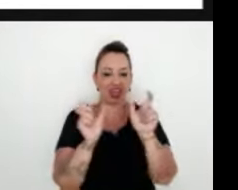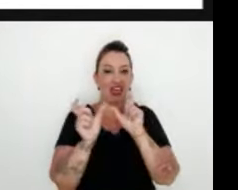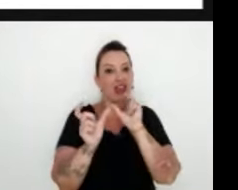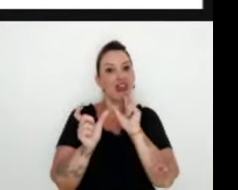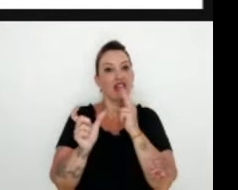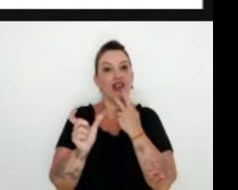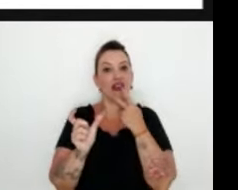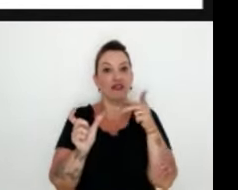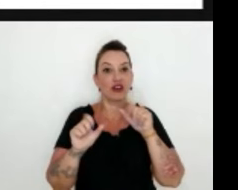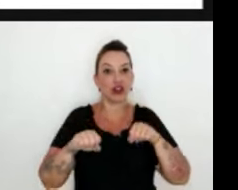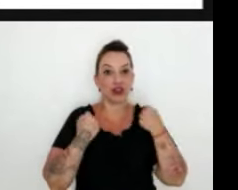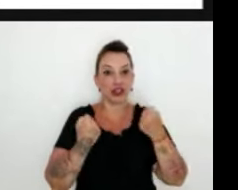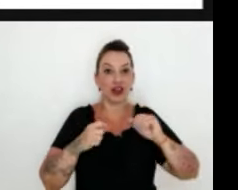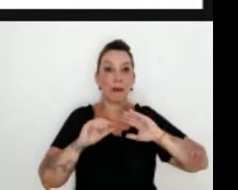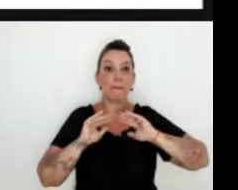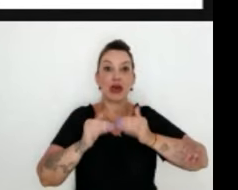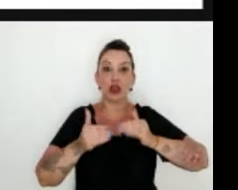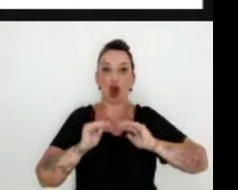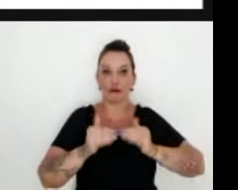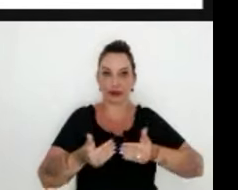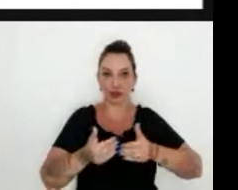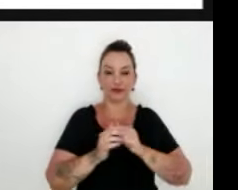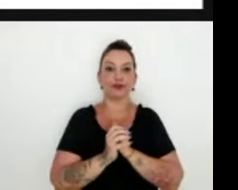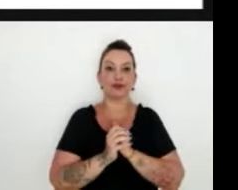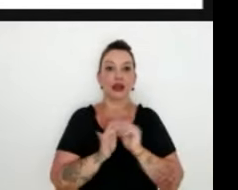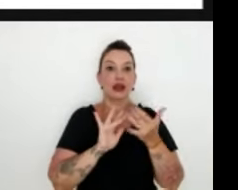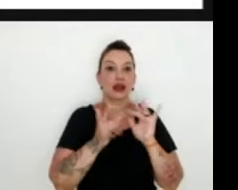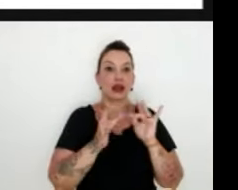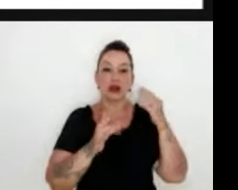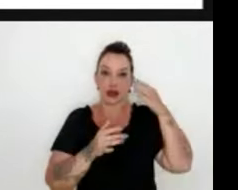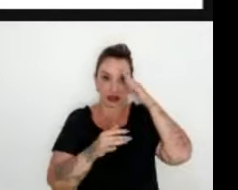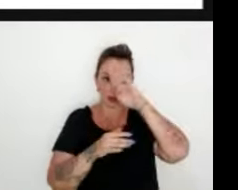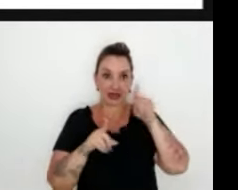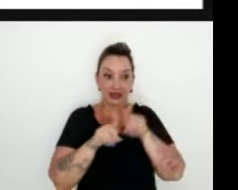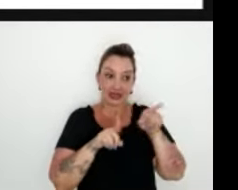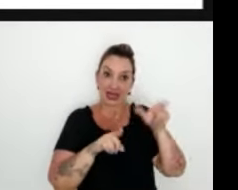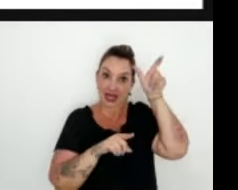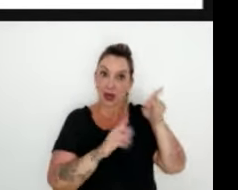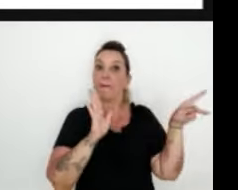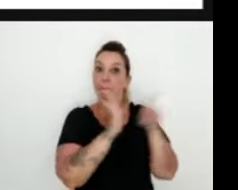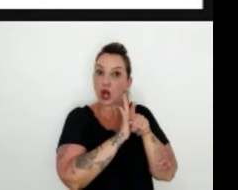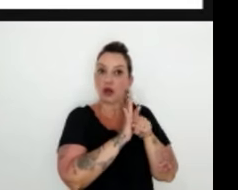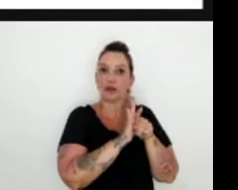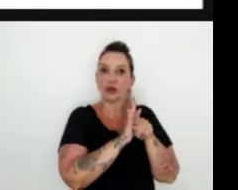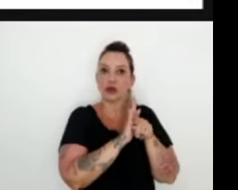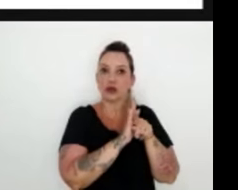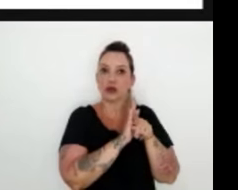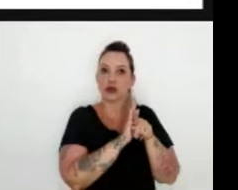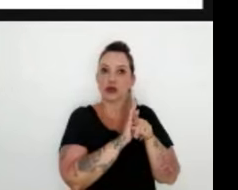defendia os pedófilos. A rede do Bolsonaro, inclusive ele próprio, passou esse post